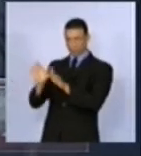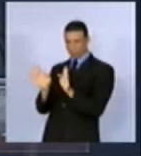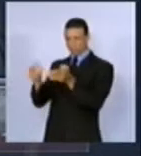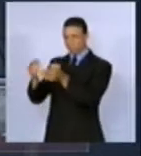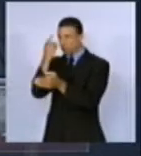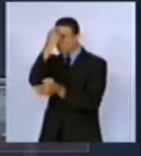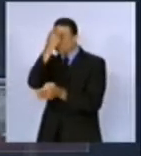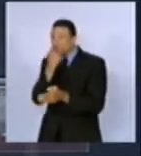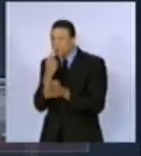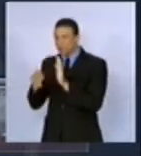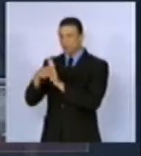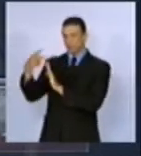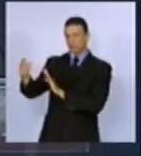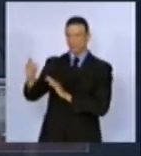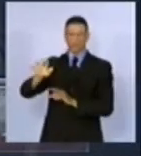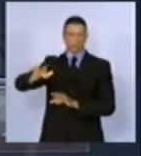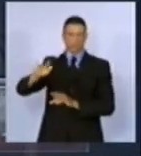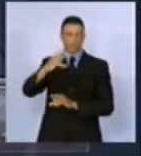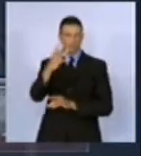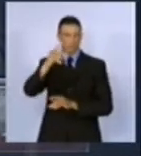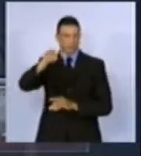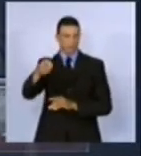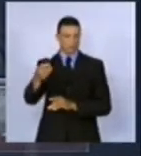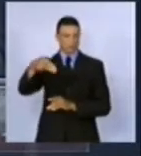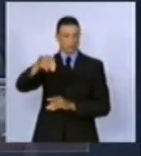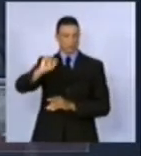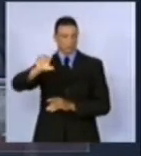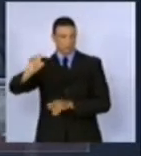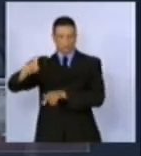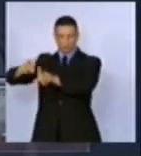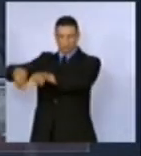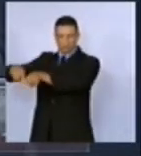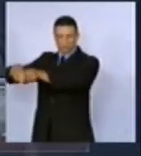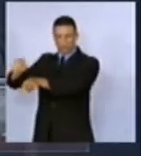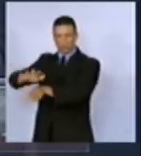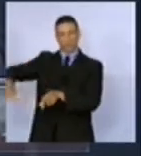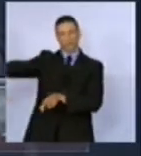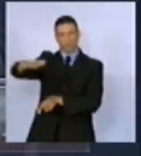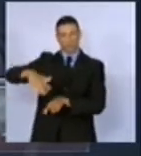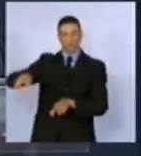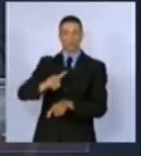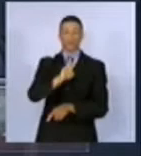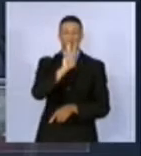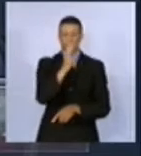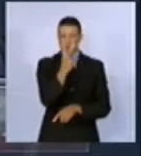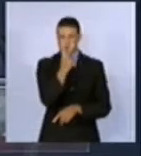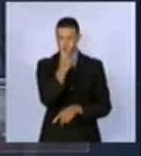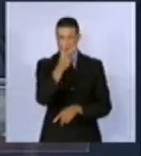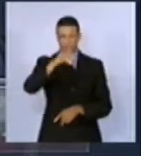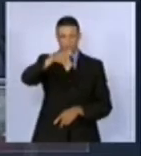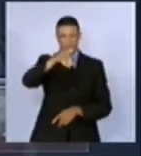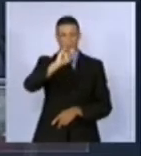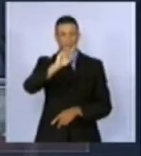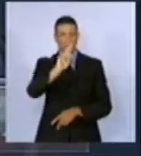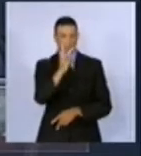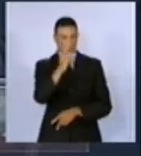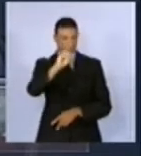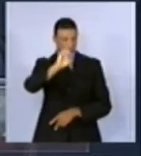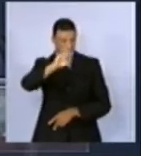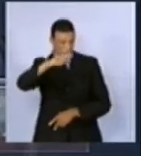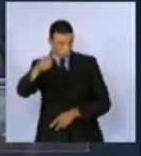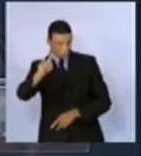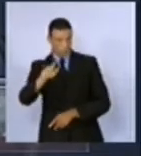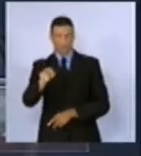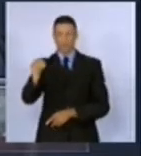nós temos em média 4,2 milhões de trabalhadores na agricultura no geral dois milhões e meio ou sessenta por cento mais ou menos